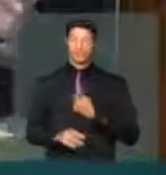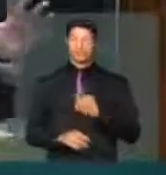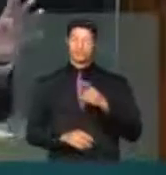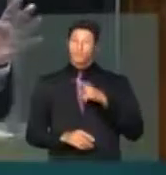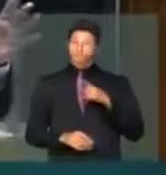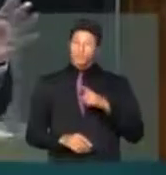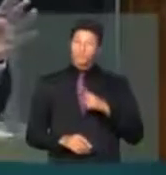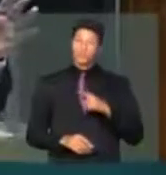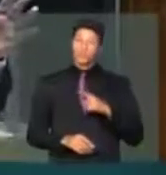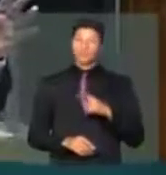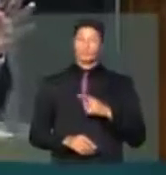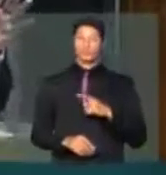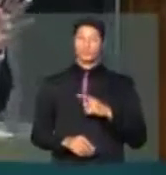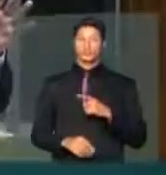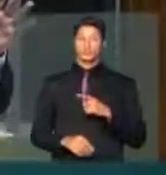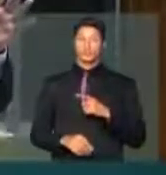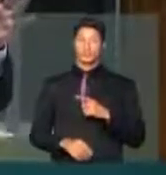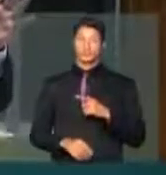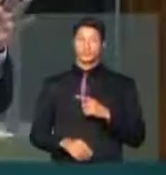Nós temos